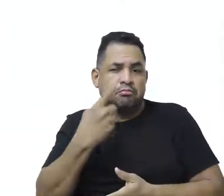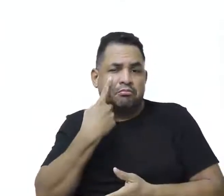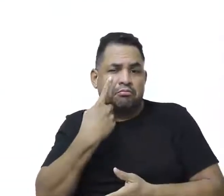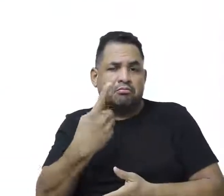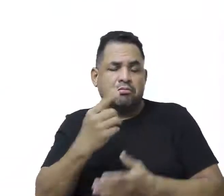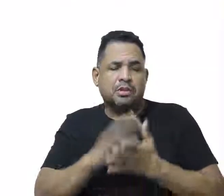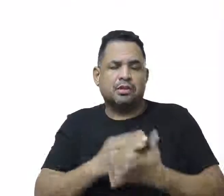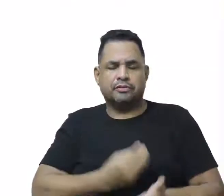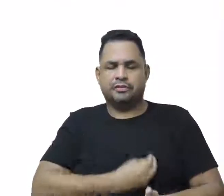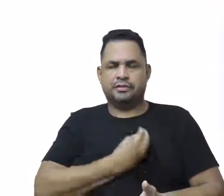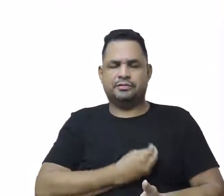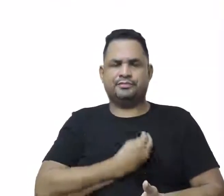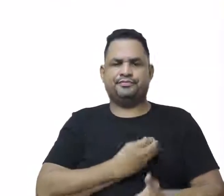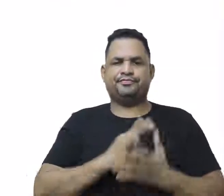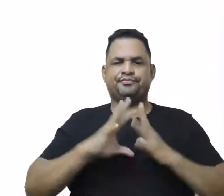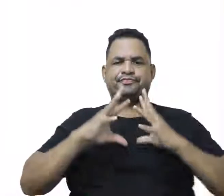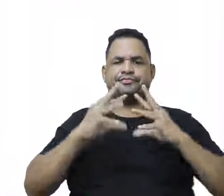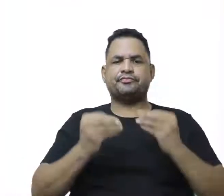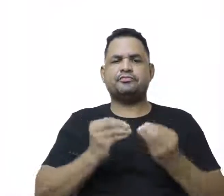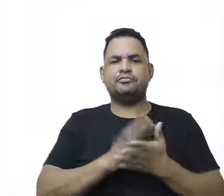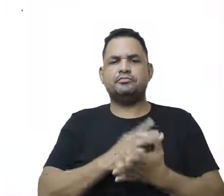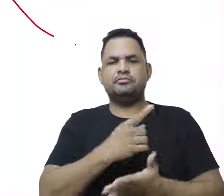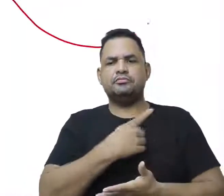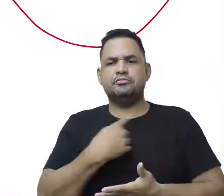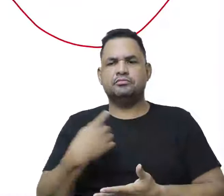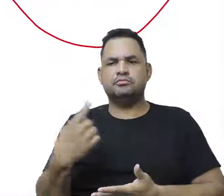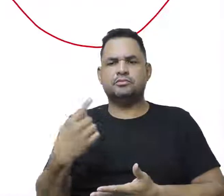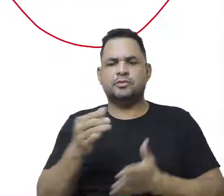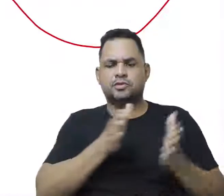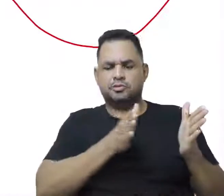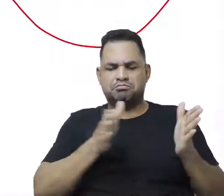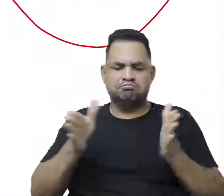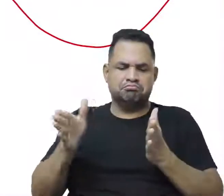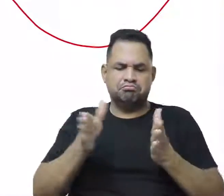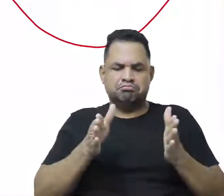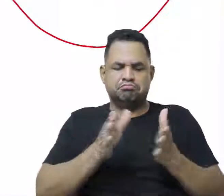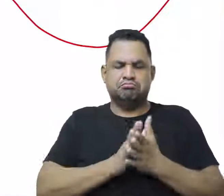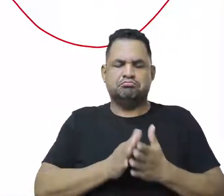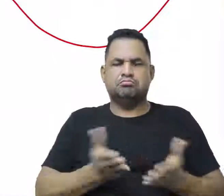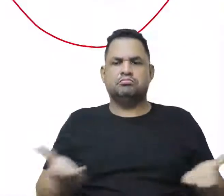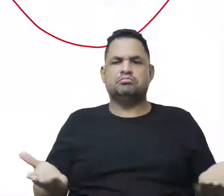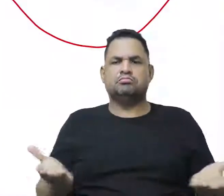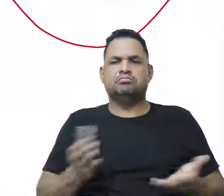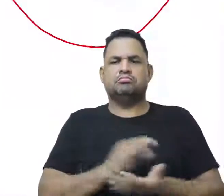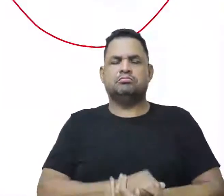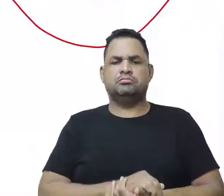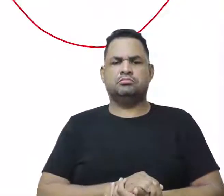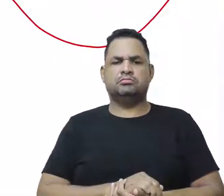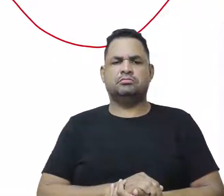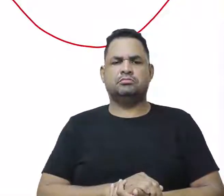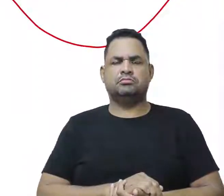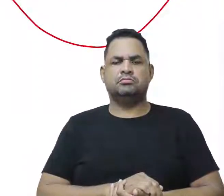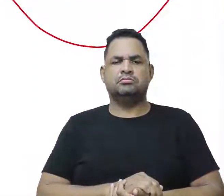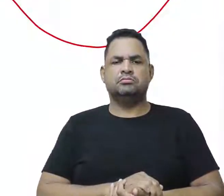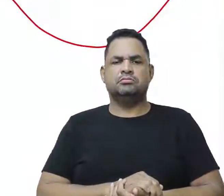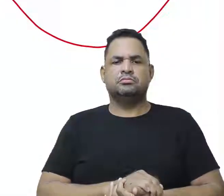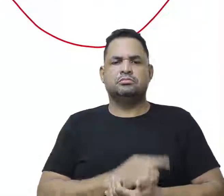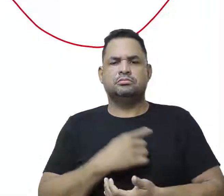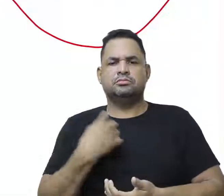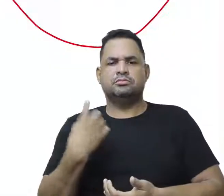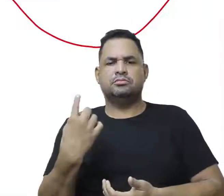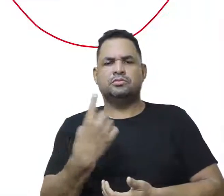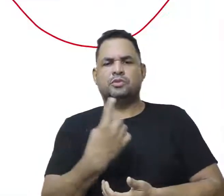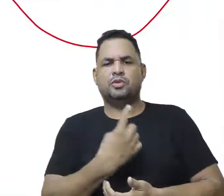e pelo que Ele viveu todo mundo tá num tempo É né tá no tempo então a gente